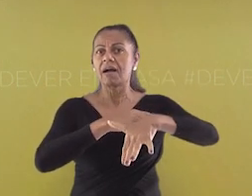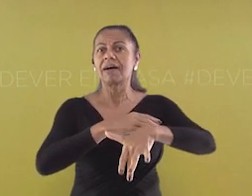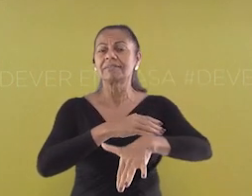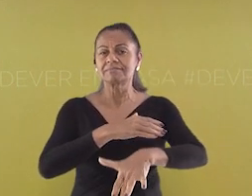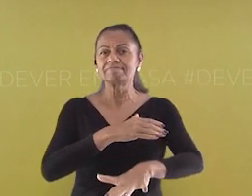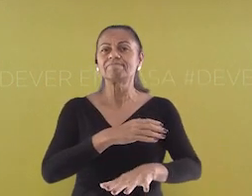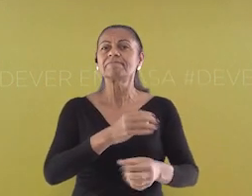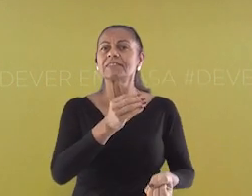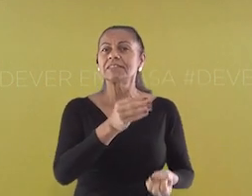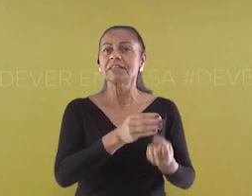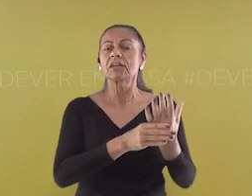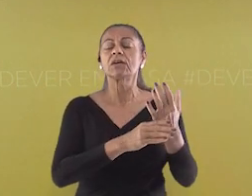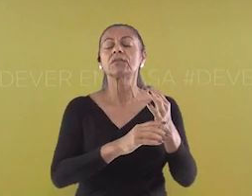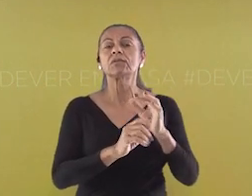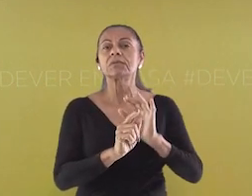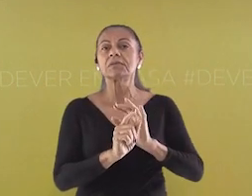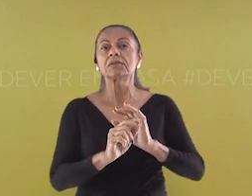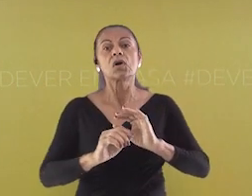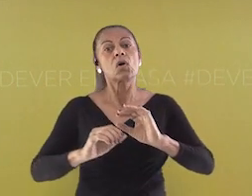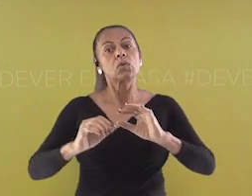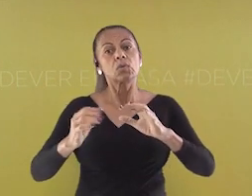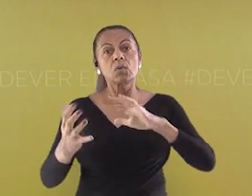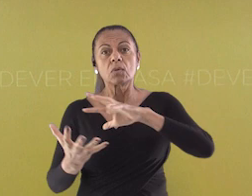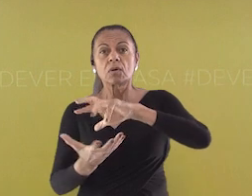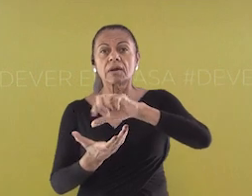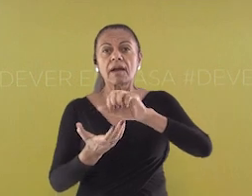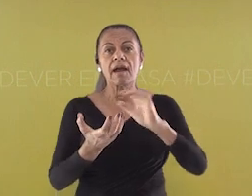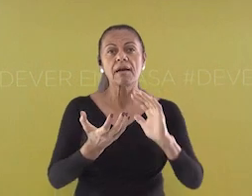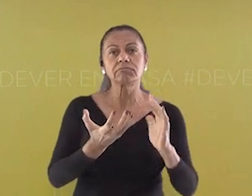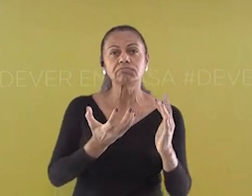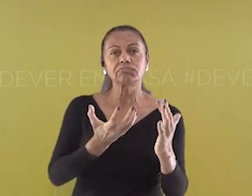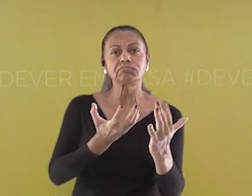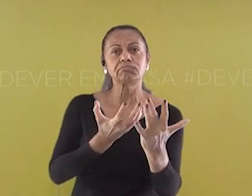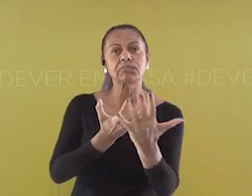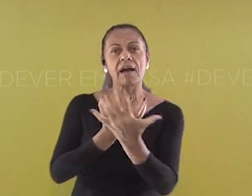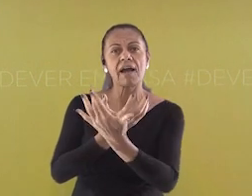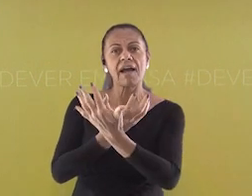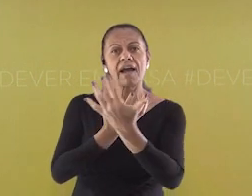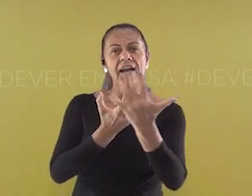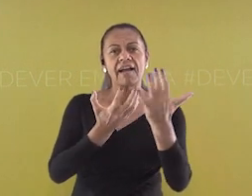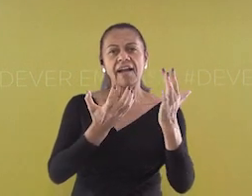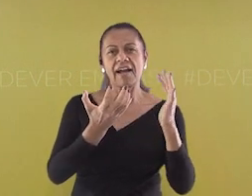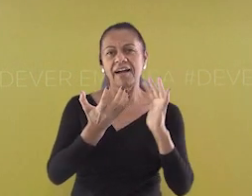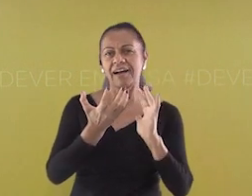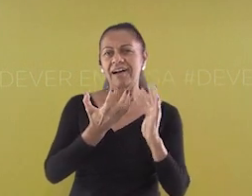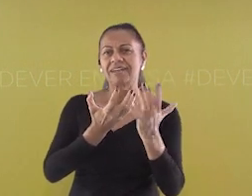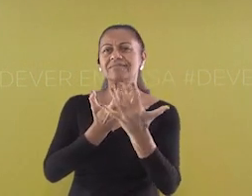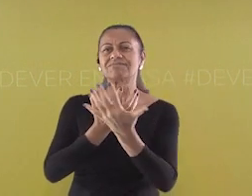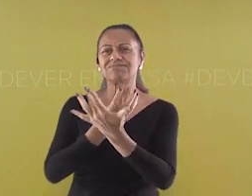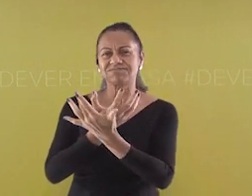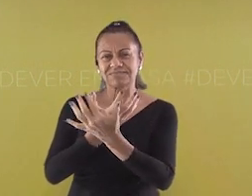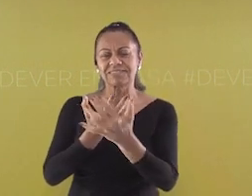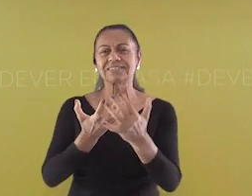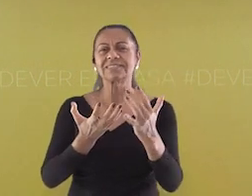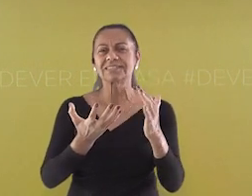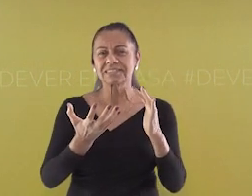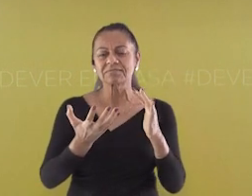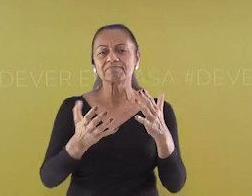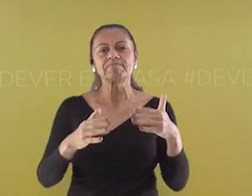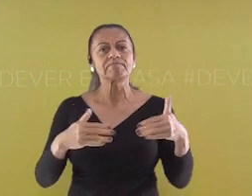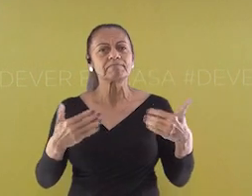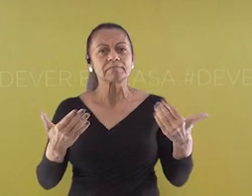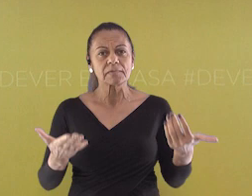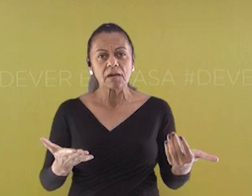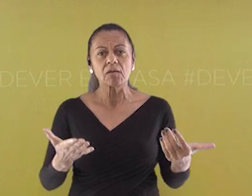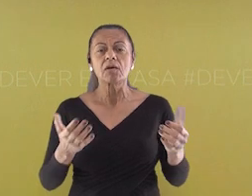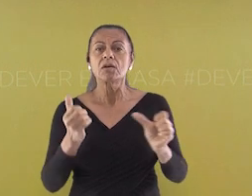a composição de gases da atmosfera, ou seja, o vulcanismo libera milhões de litros de gases